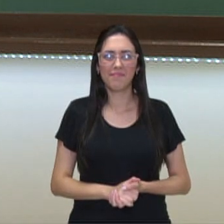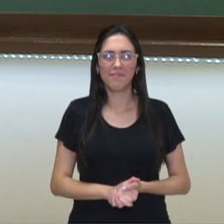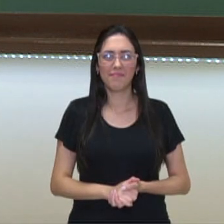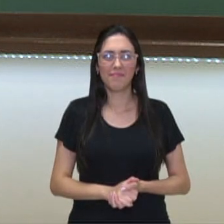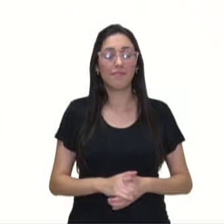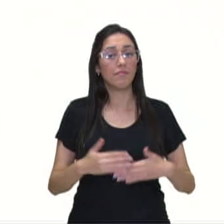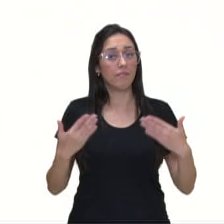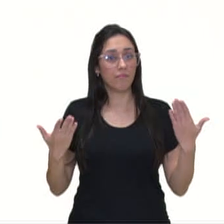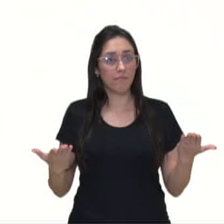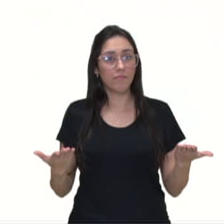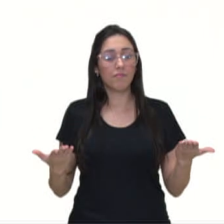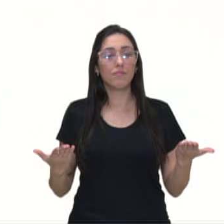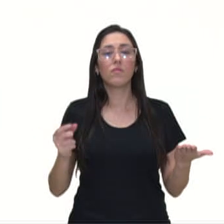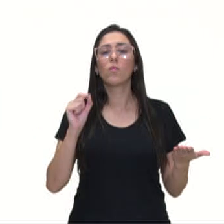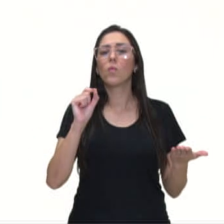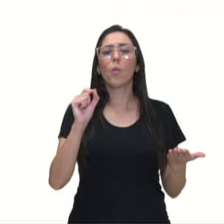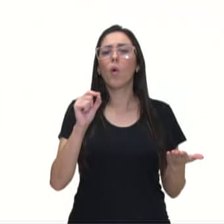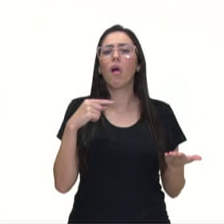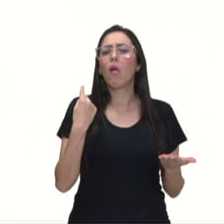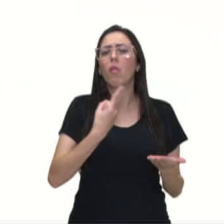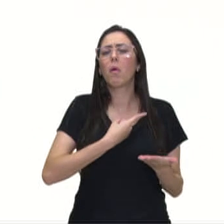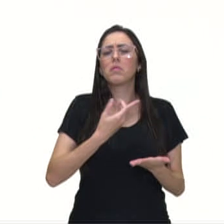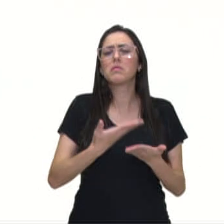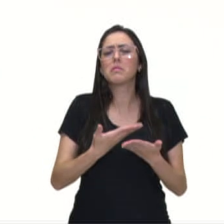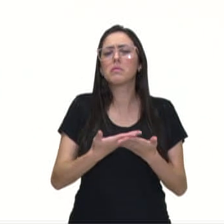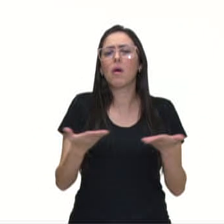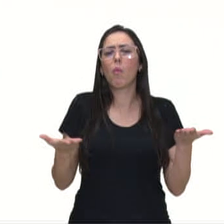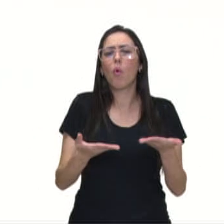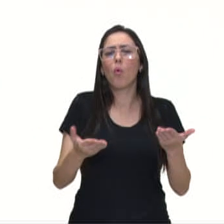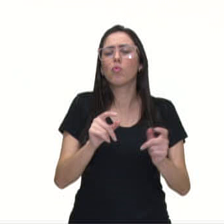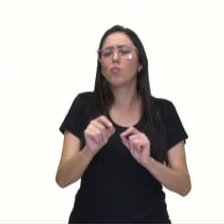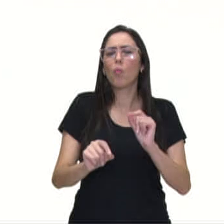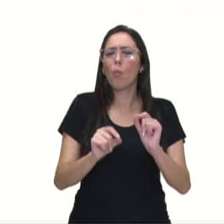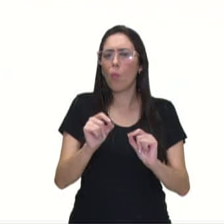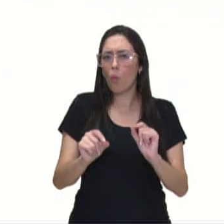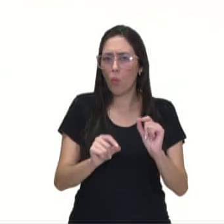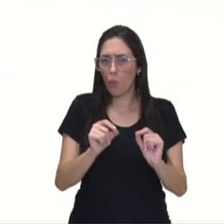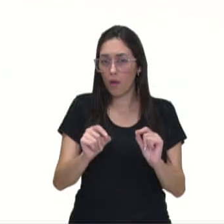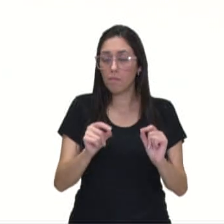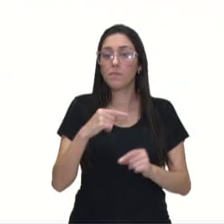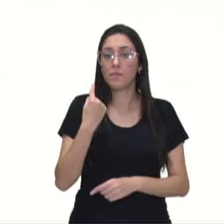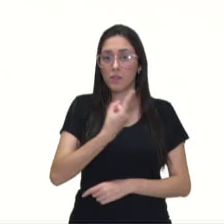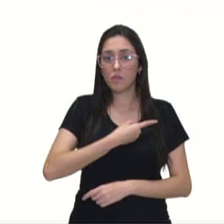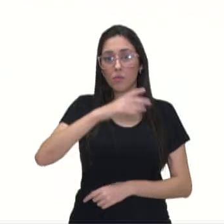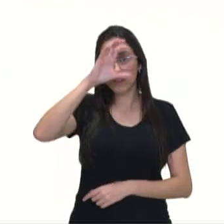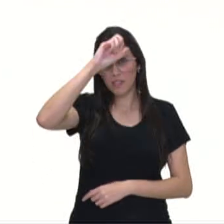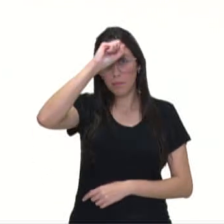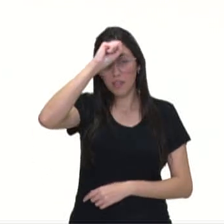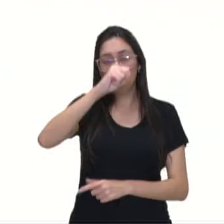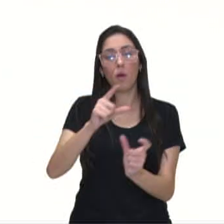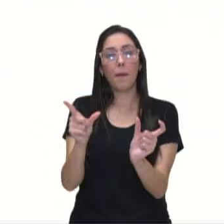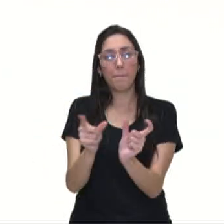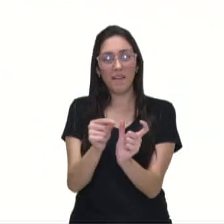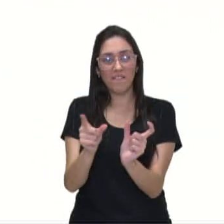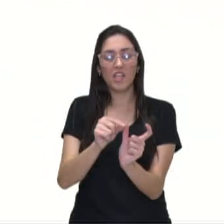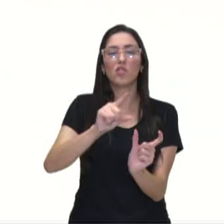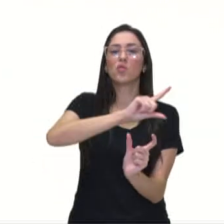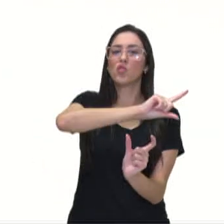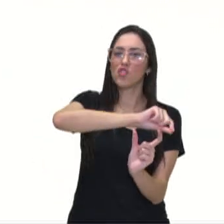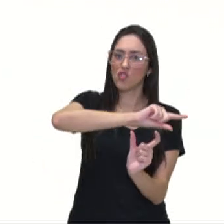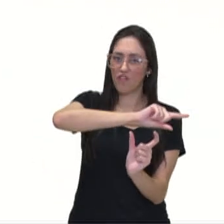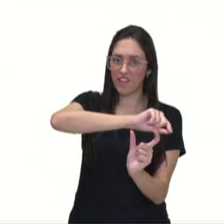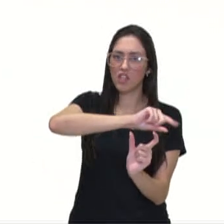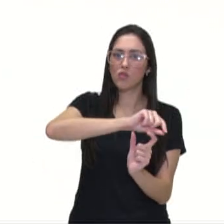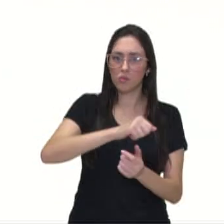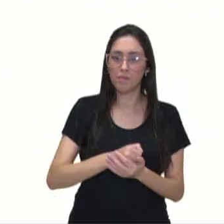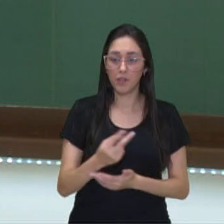Sendo assim, what did we study today? O que nós estudamos hoje? Nós vimos o prefixo e o sufixo.